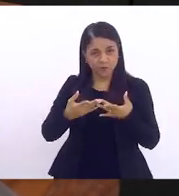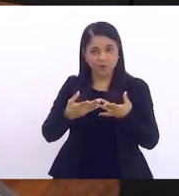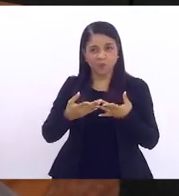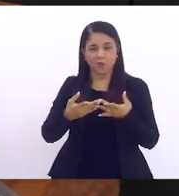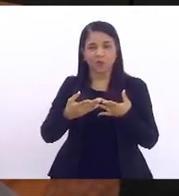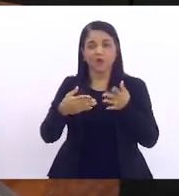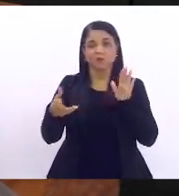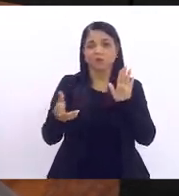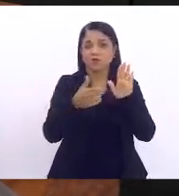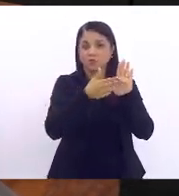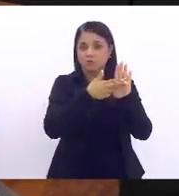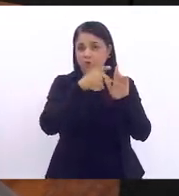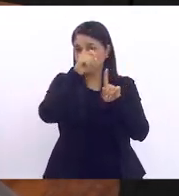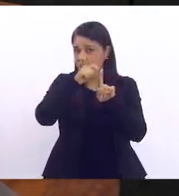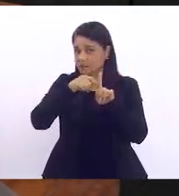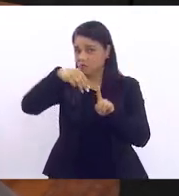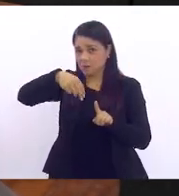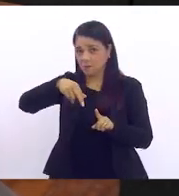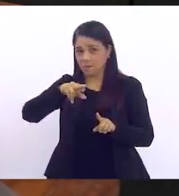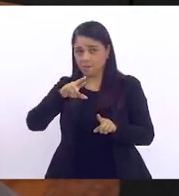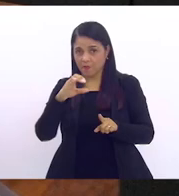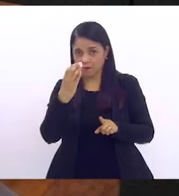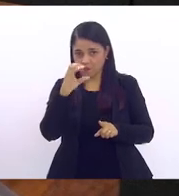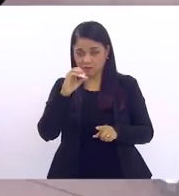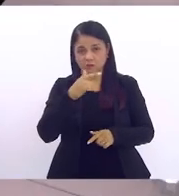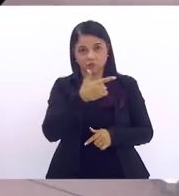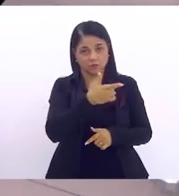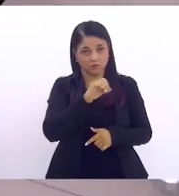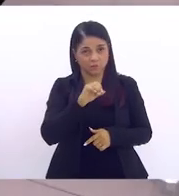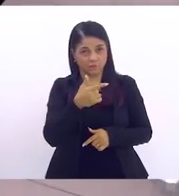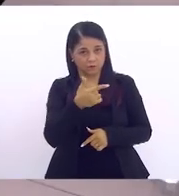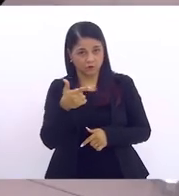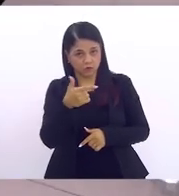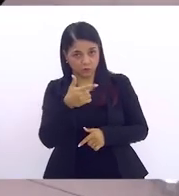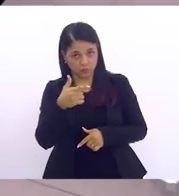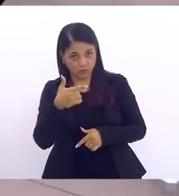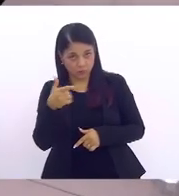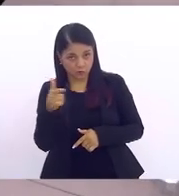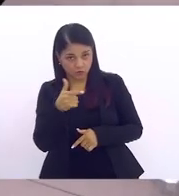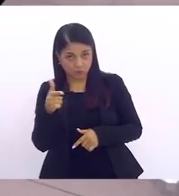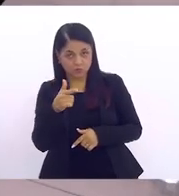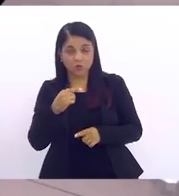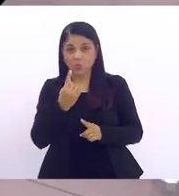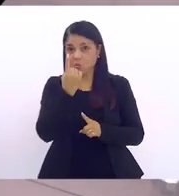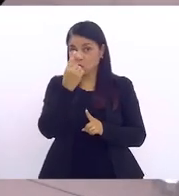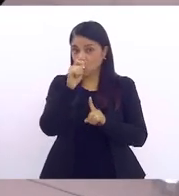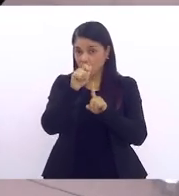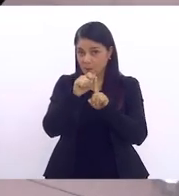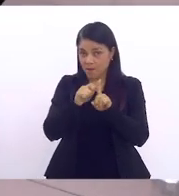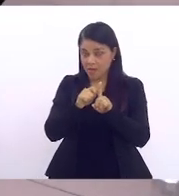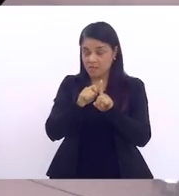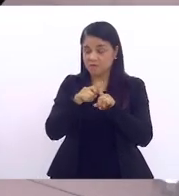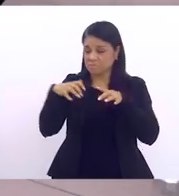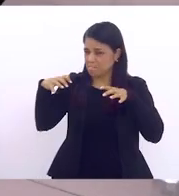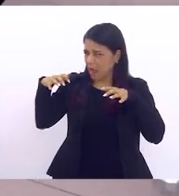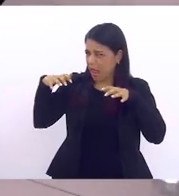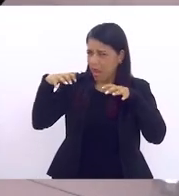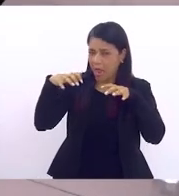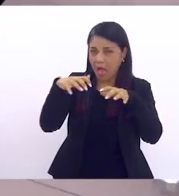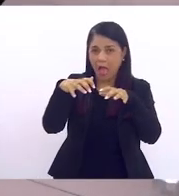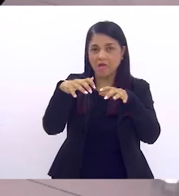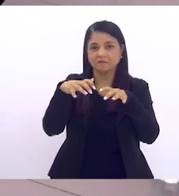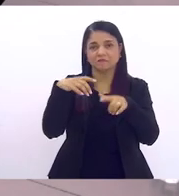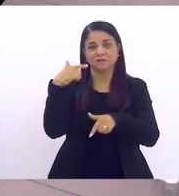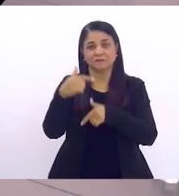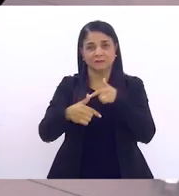em em março de 2022 e nós fomos surpreendidos com um mês de de de concessão com as fortes chuvas nunca